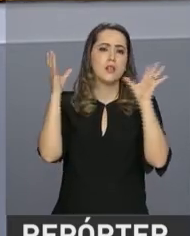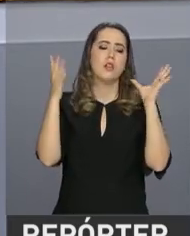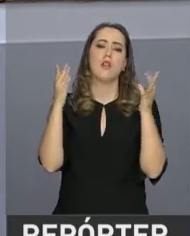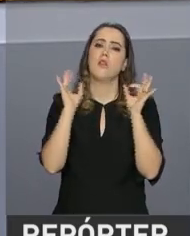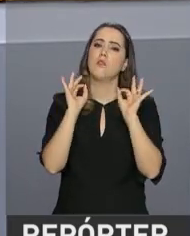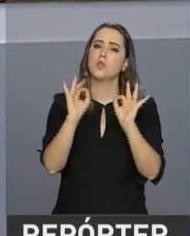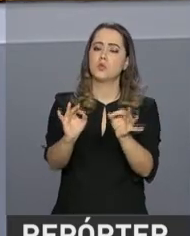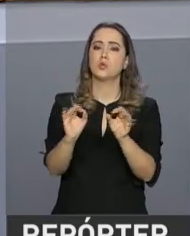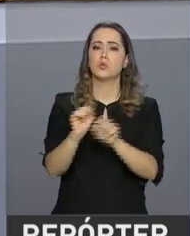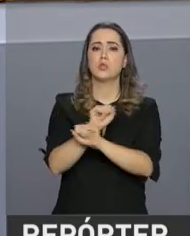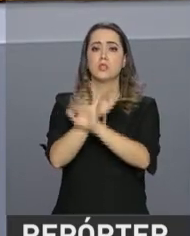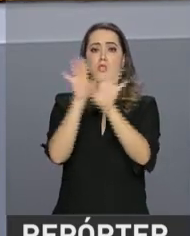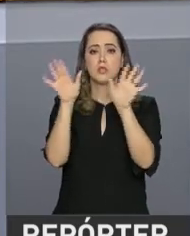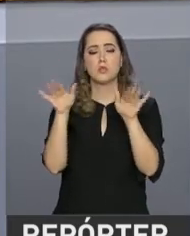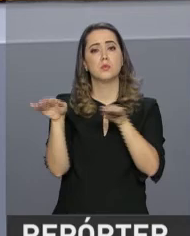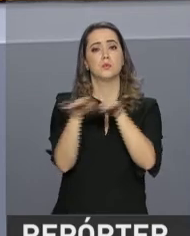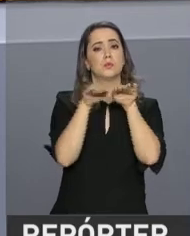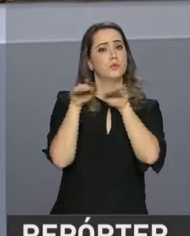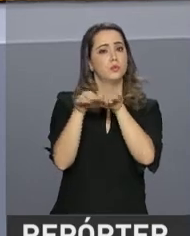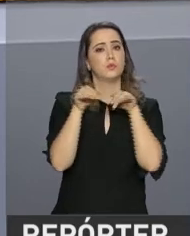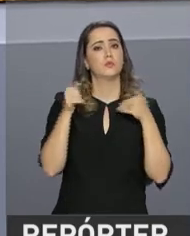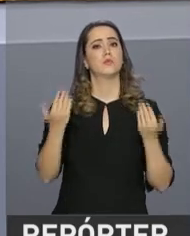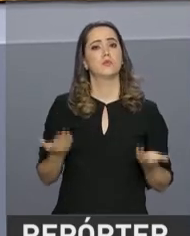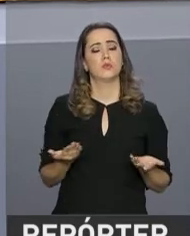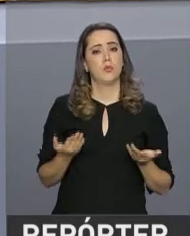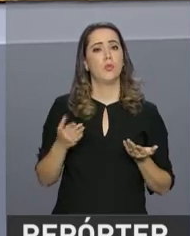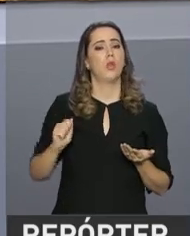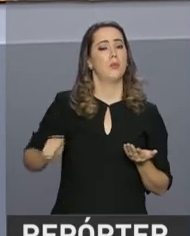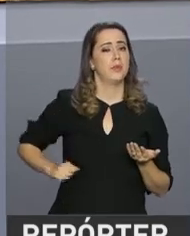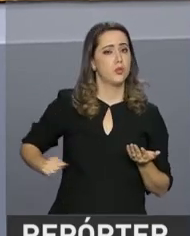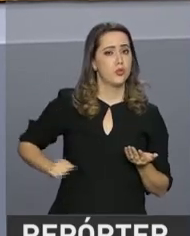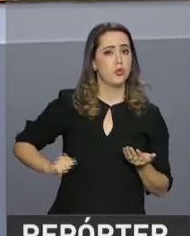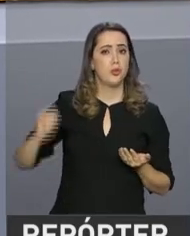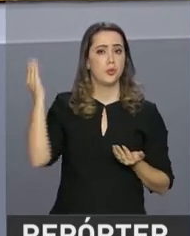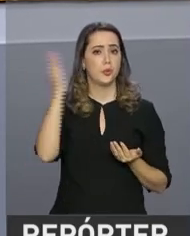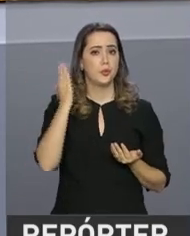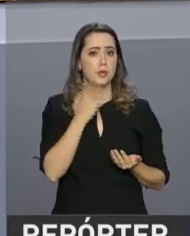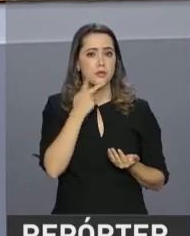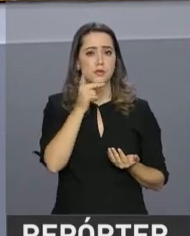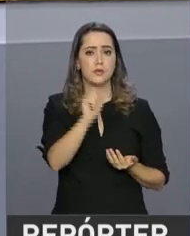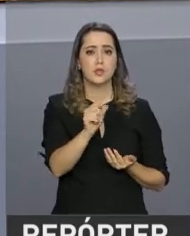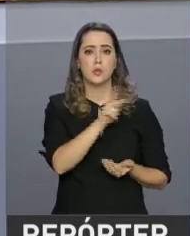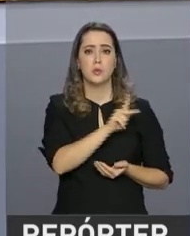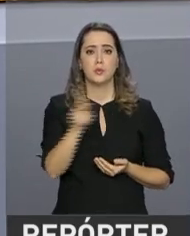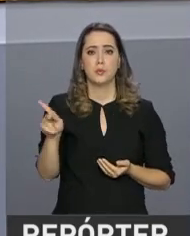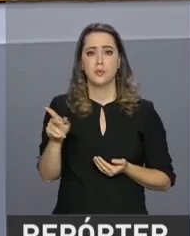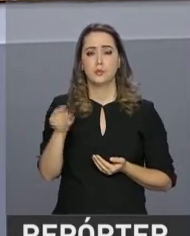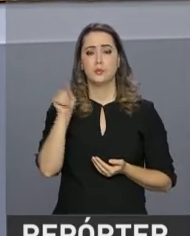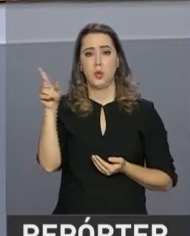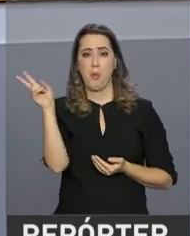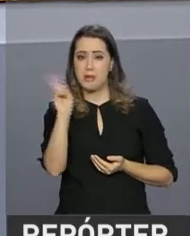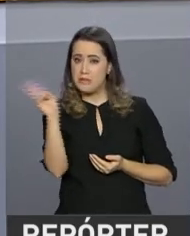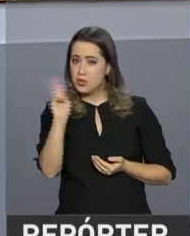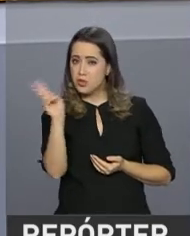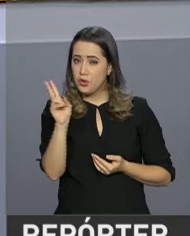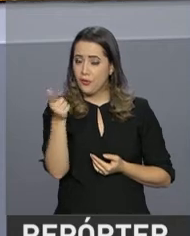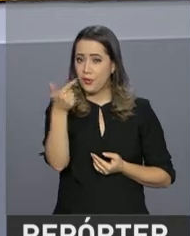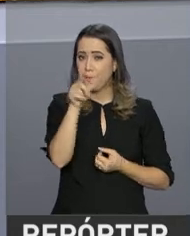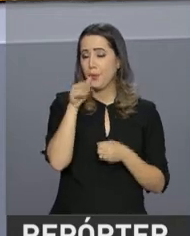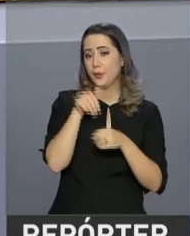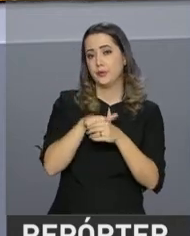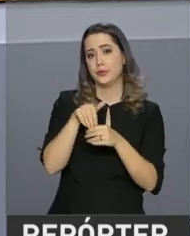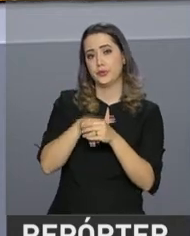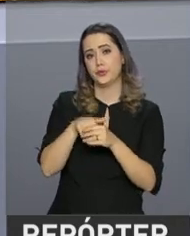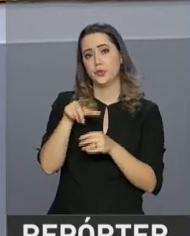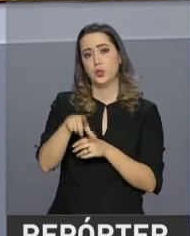transparentes e democráticas segundo o itamaraty a eleição presidencial deste domingo que reelegeu o presidente